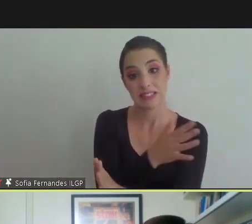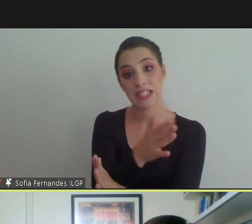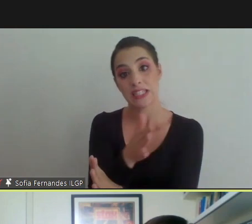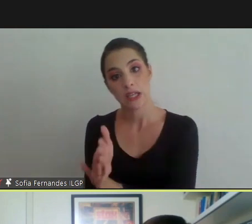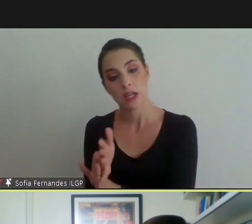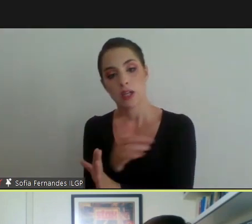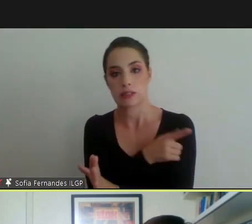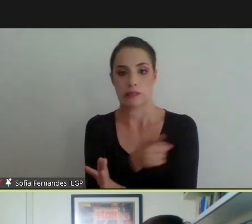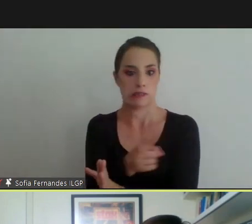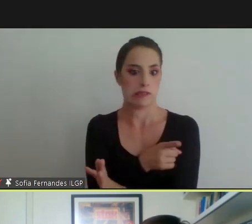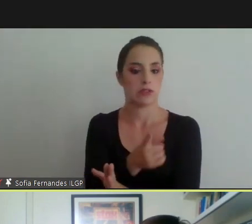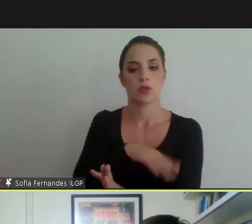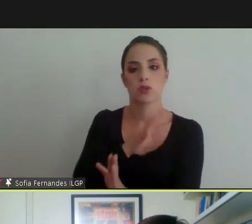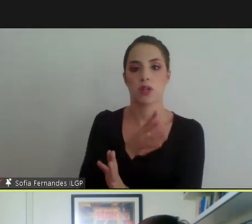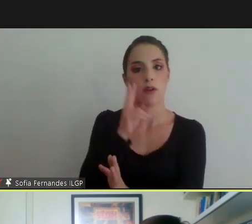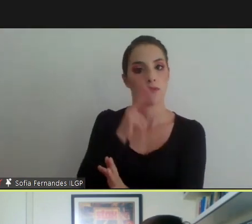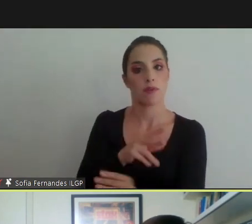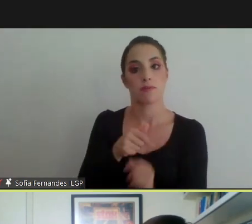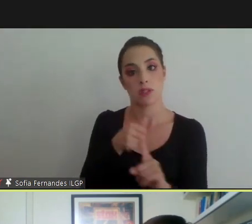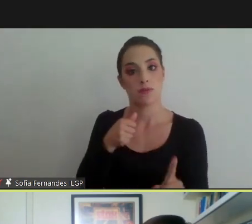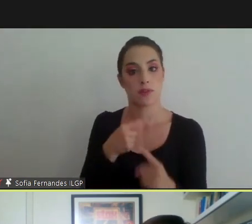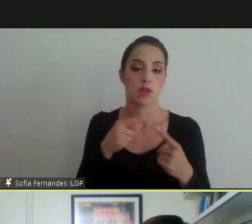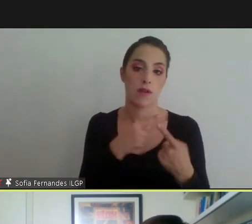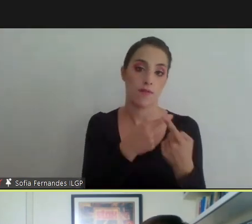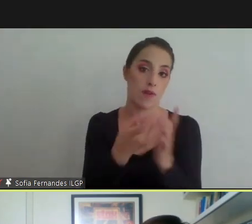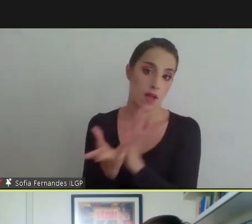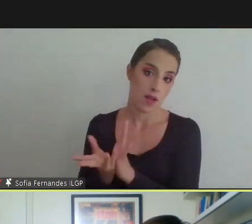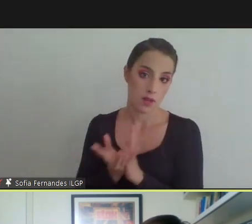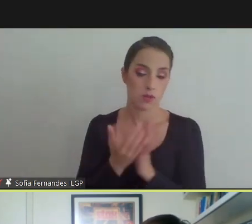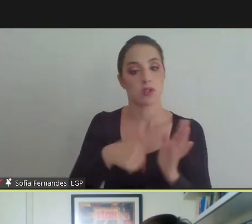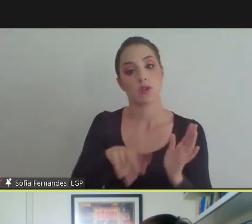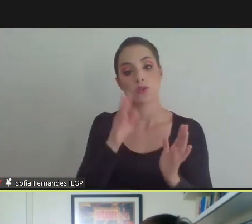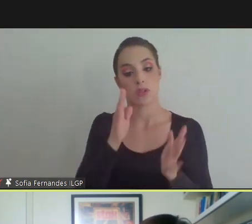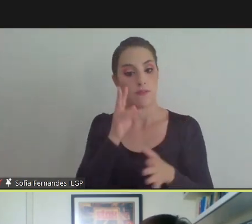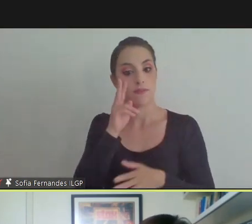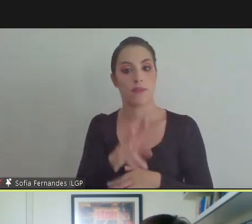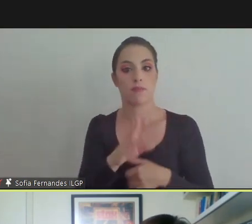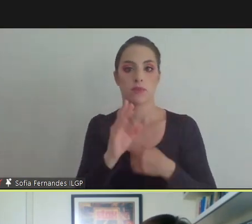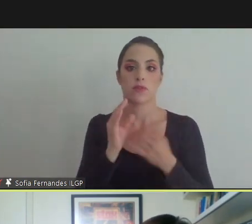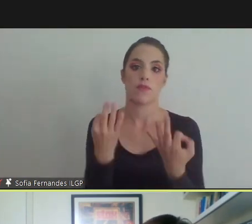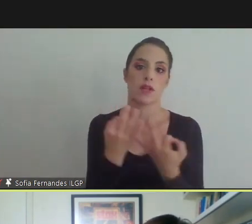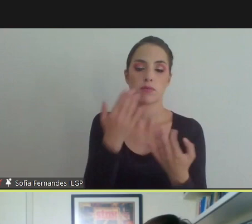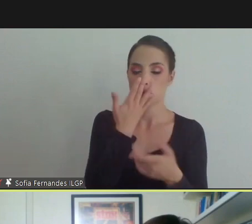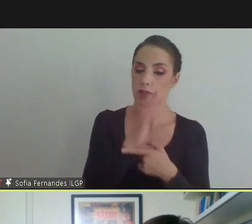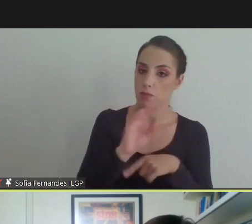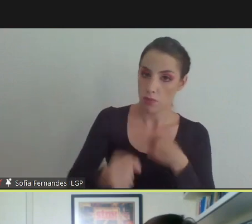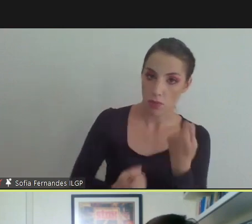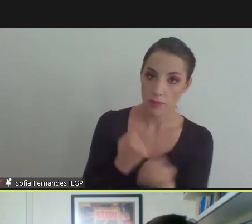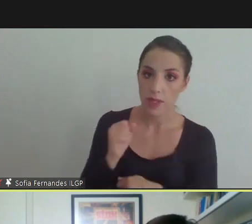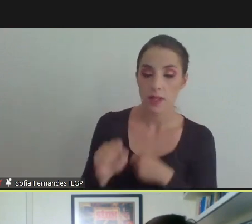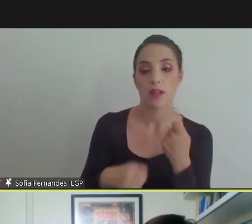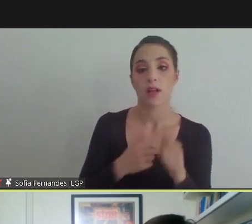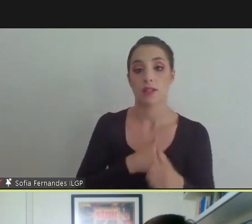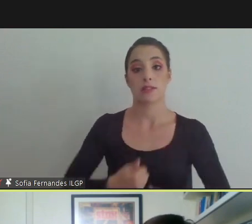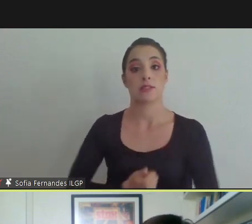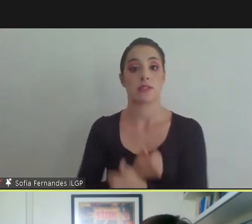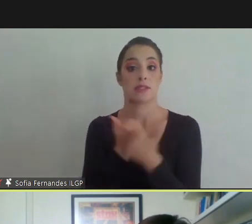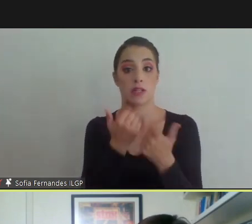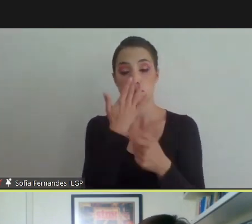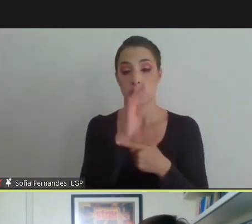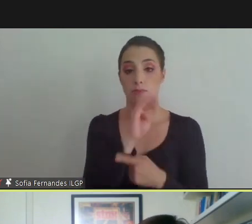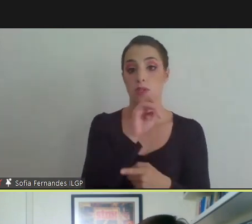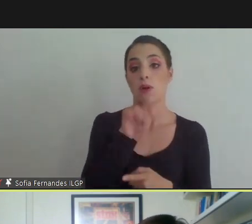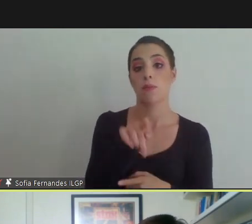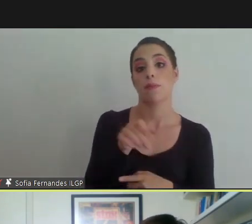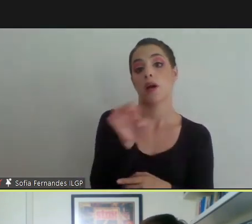de como lidar com desafios que eram muito variados. Então, houve um desafio de mobilidade urbana num município de médio porte no estado de São Paulo, que é uma